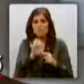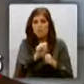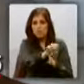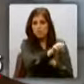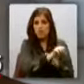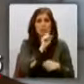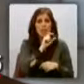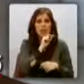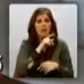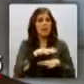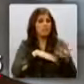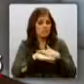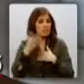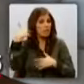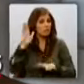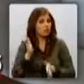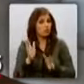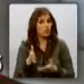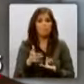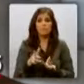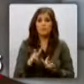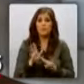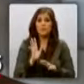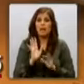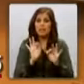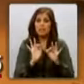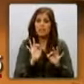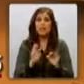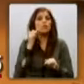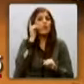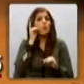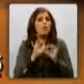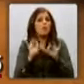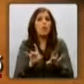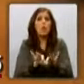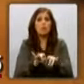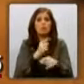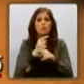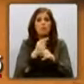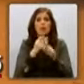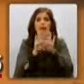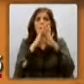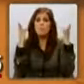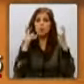exploradas e já fizemos isso no passado prato o telefone como um computador porque ele é a porta para a sua vida e